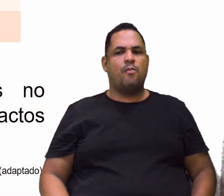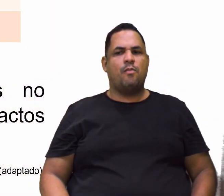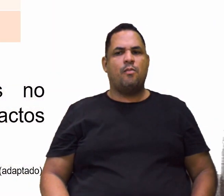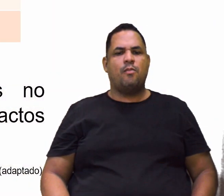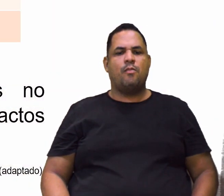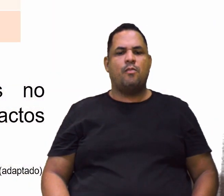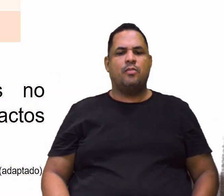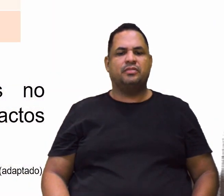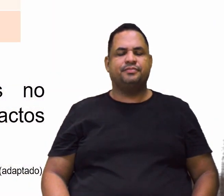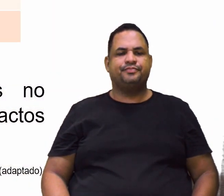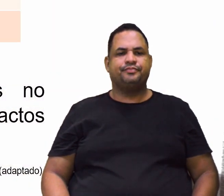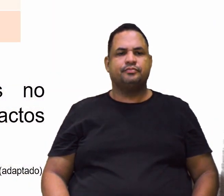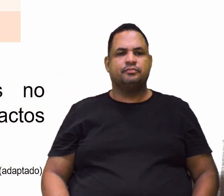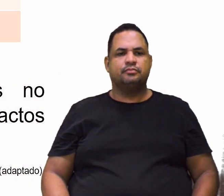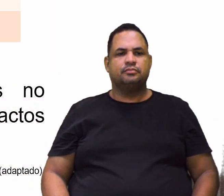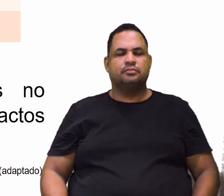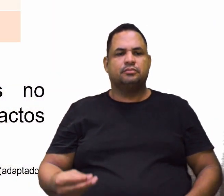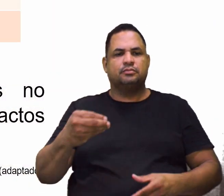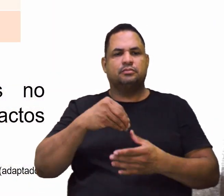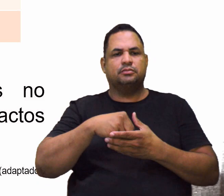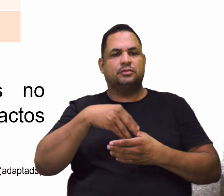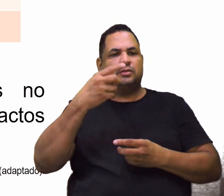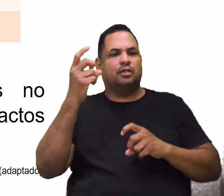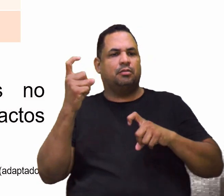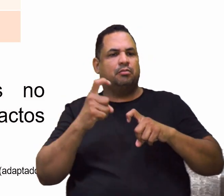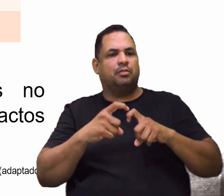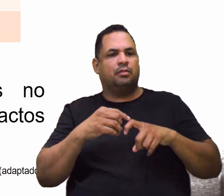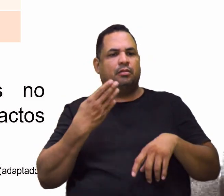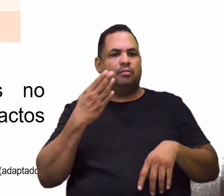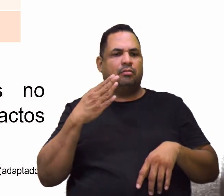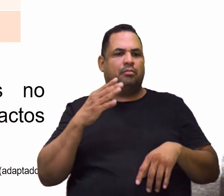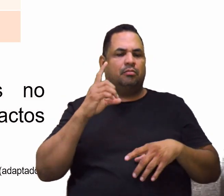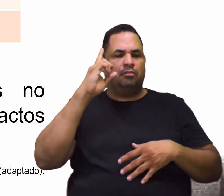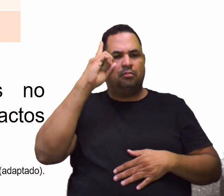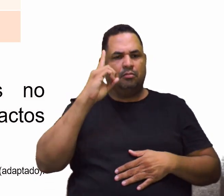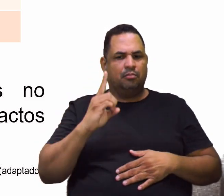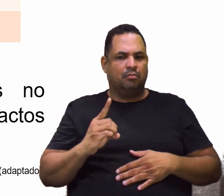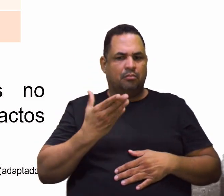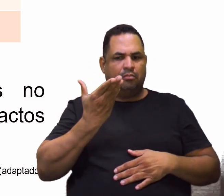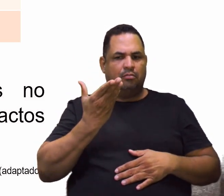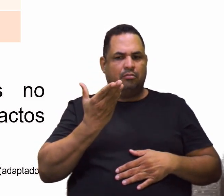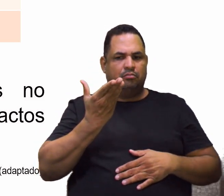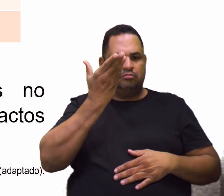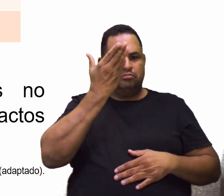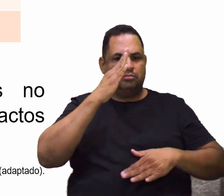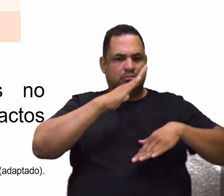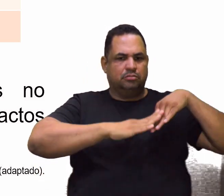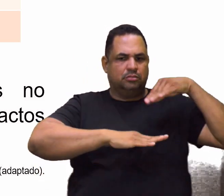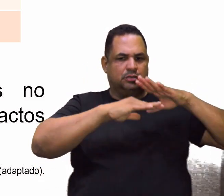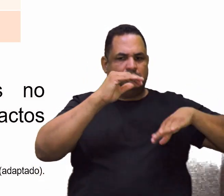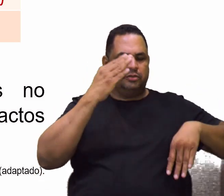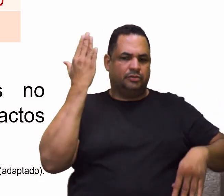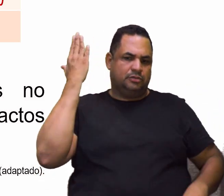no âmbito da medicina, da biologia, essas pessoas dessas áreas, ó.